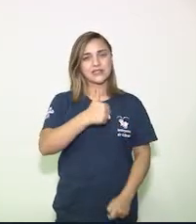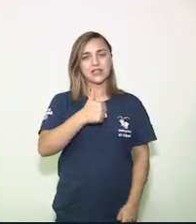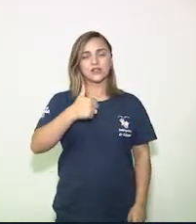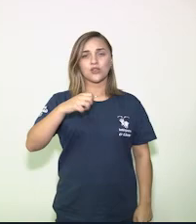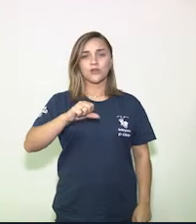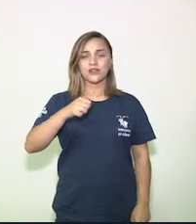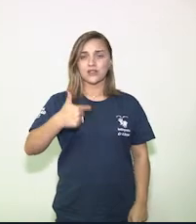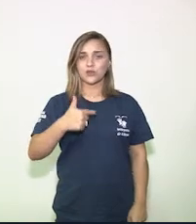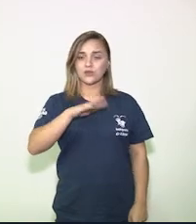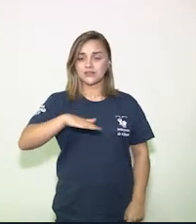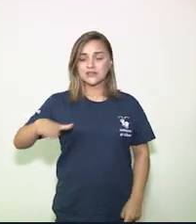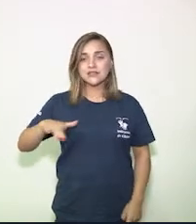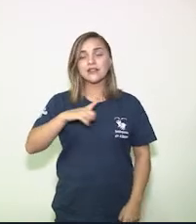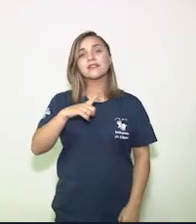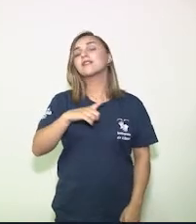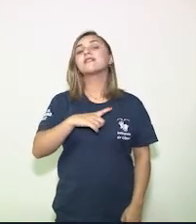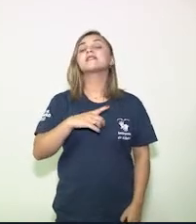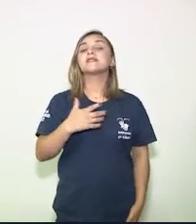enfoques.